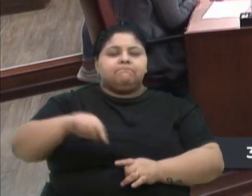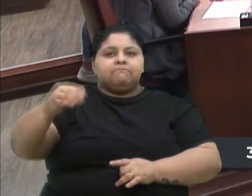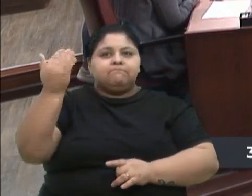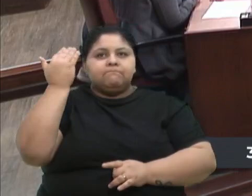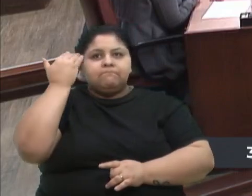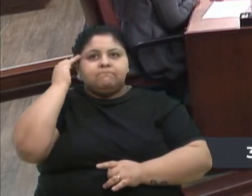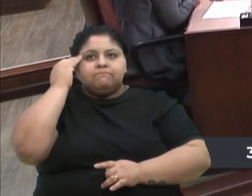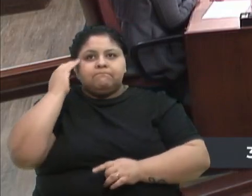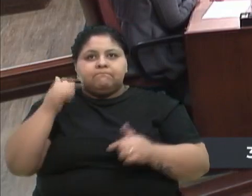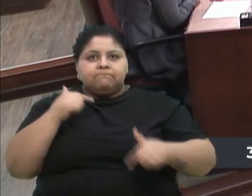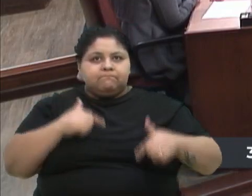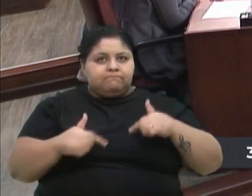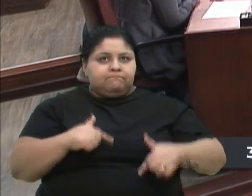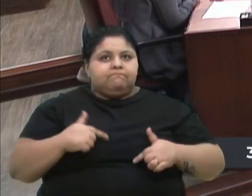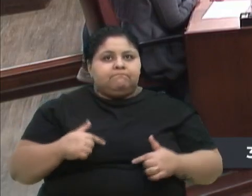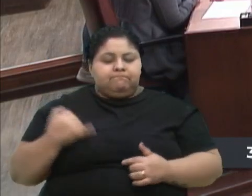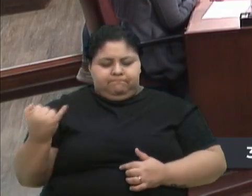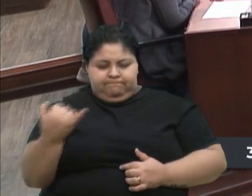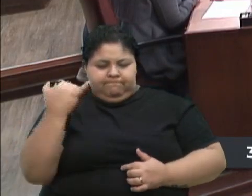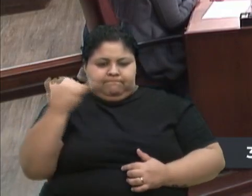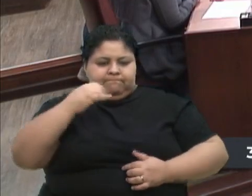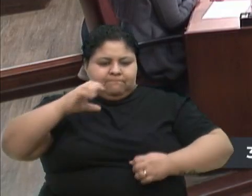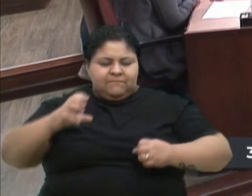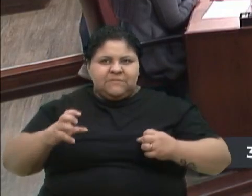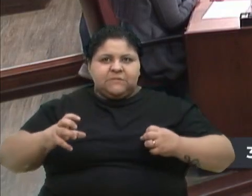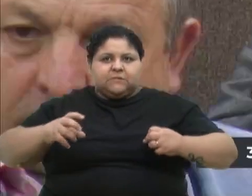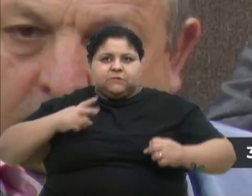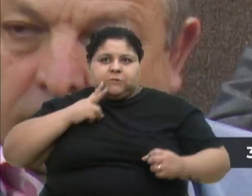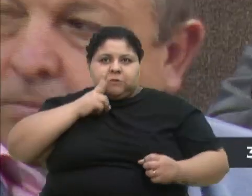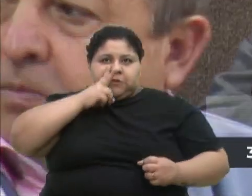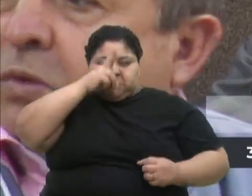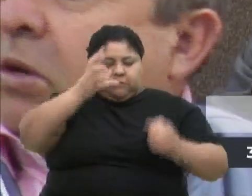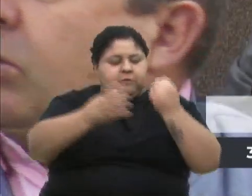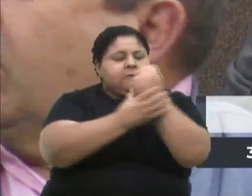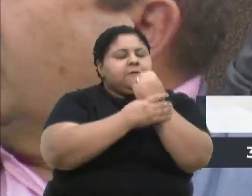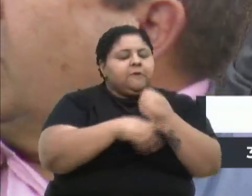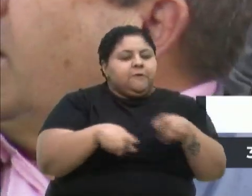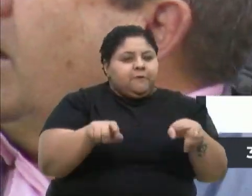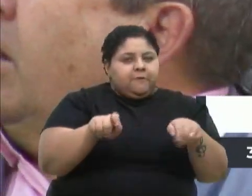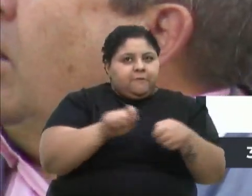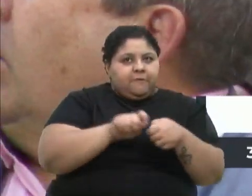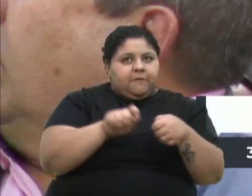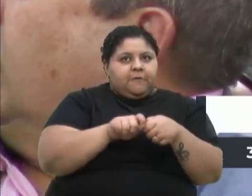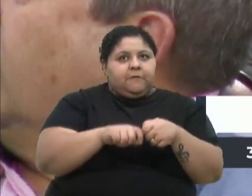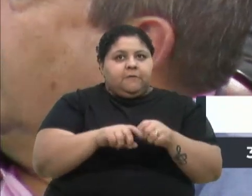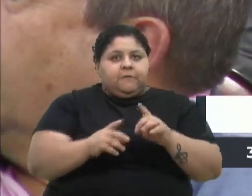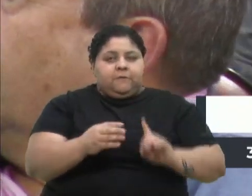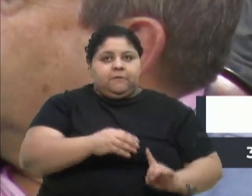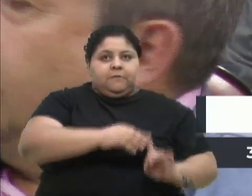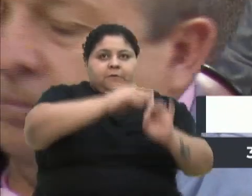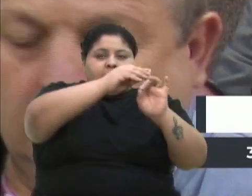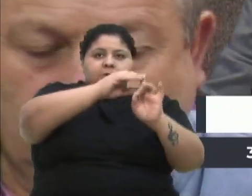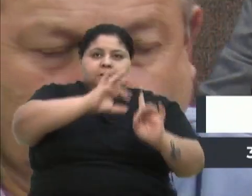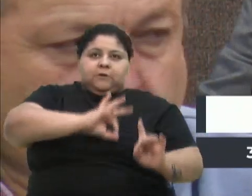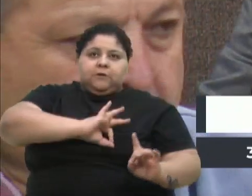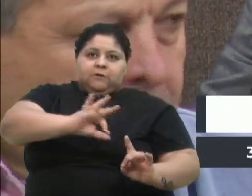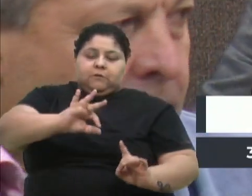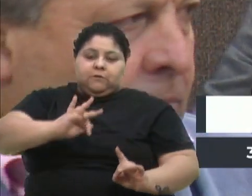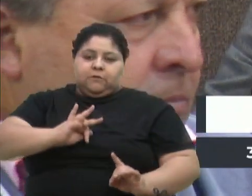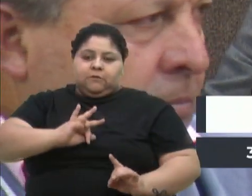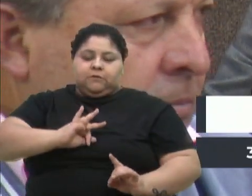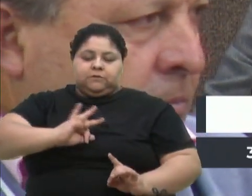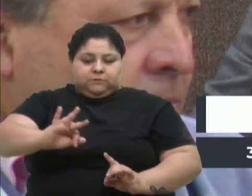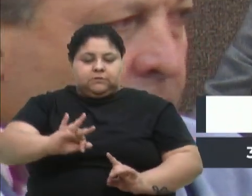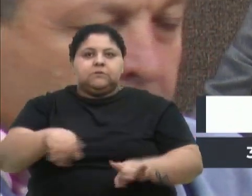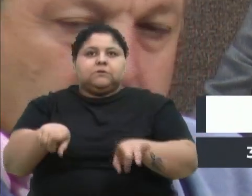excepcional que as nossas forças de segurança pública têm feito, principalmente a Polícia Rodoviária Federal, para poder condicionar a